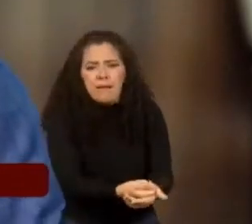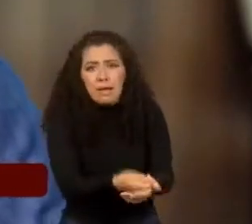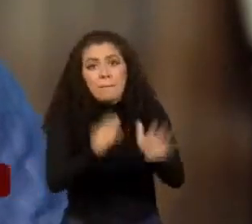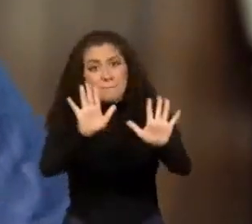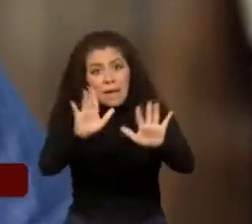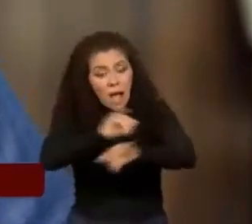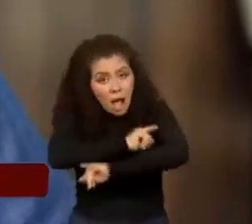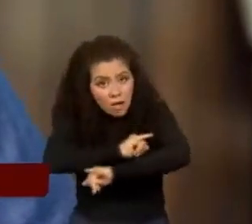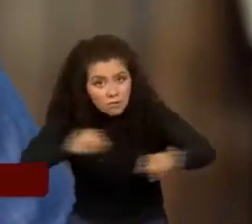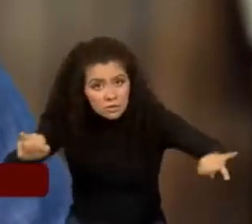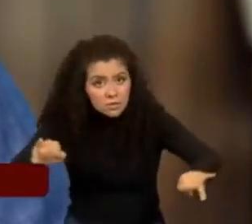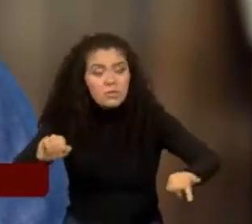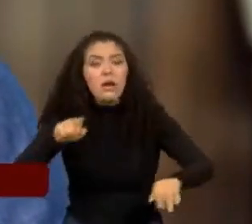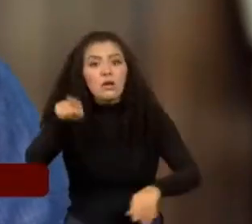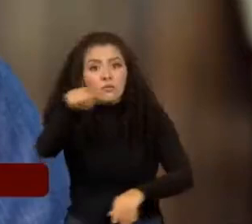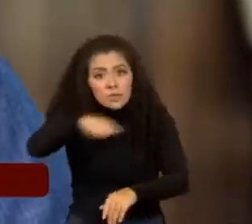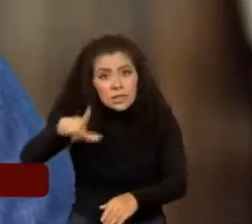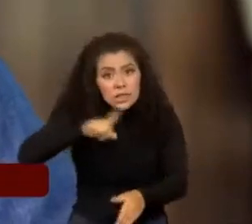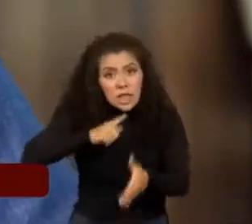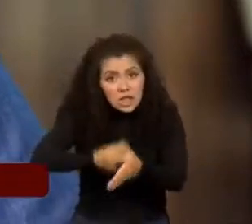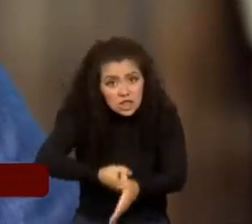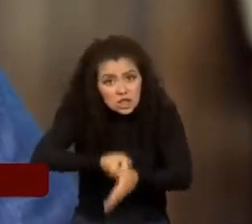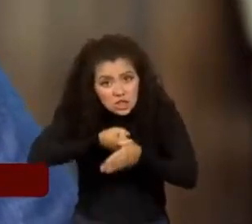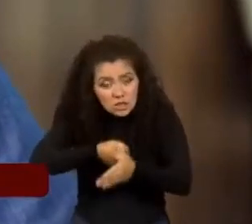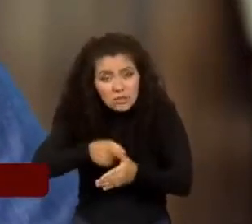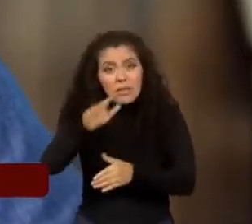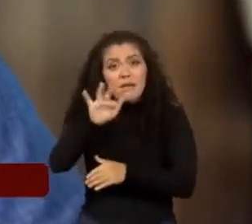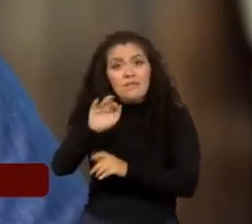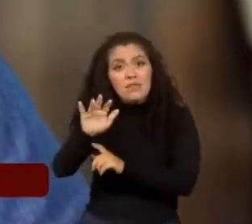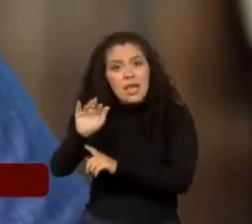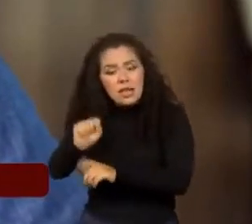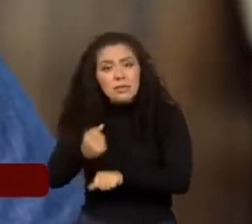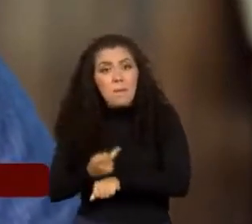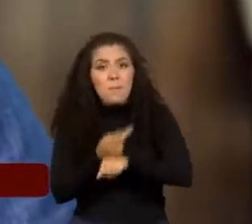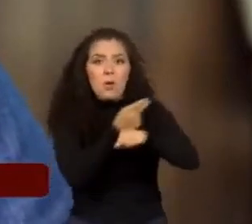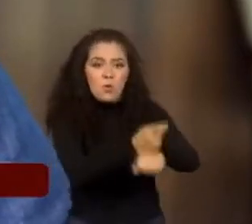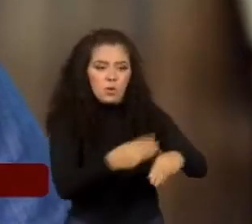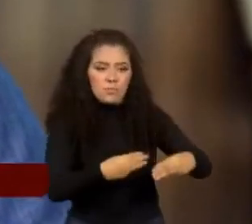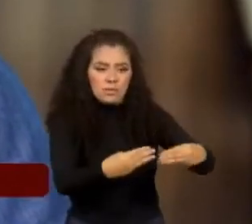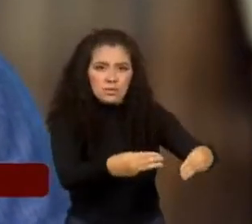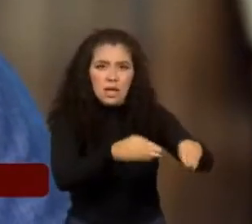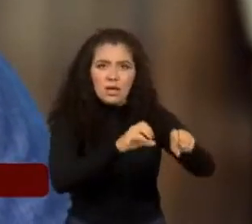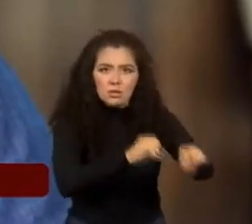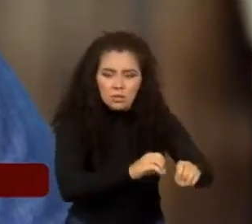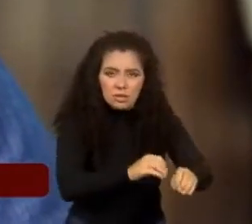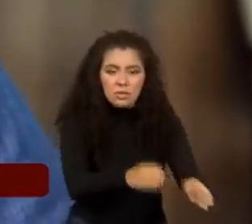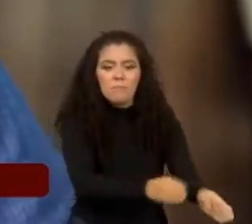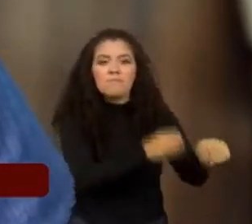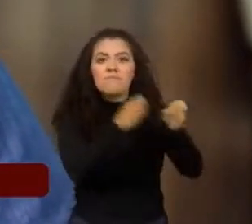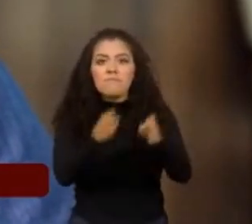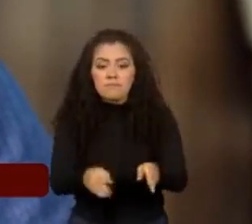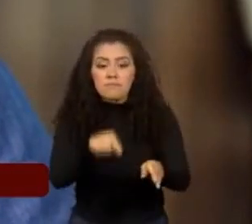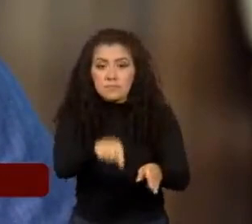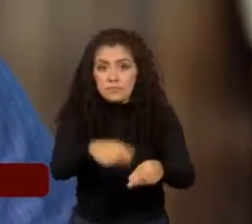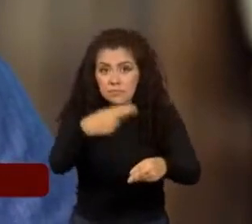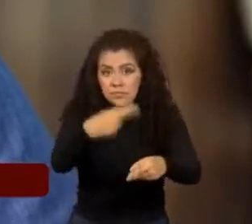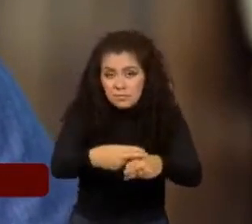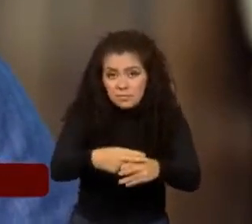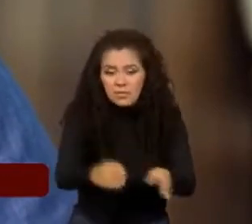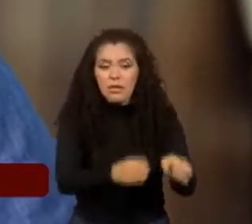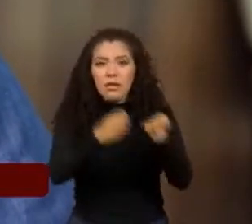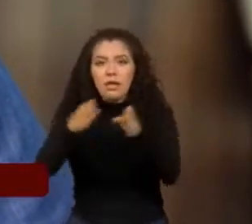companheiros que devem o FIES, procure primeiro o Ministério da Educação, segundo a Caixa Econômica Federal, o Banco do Brasil e